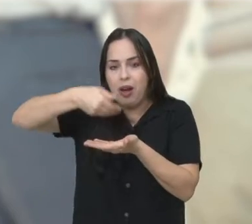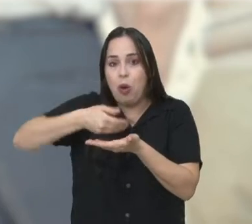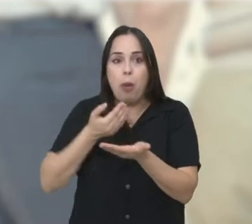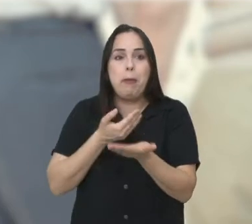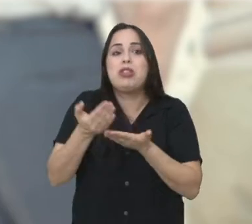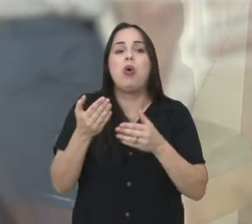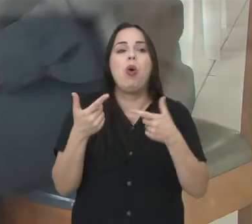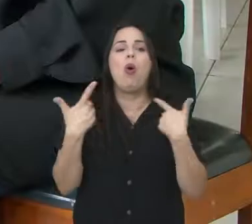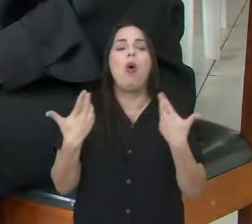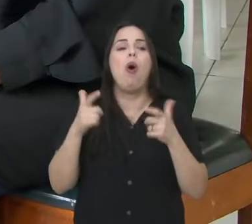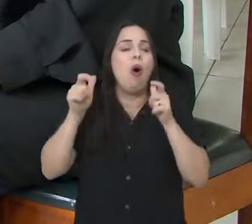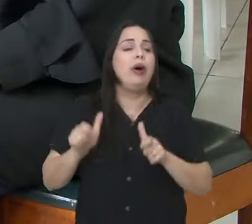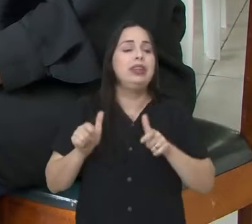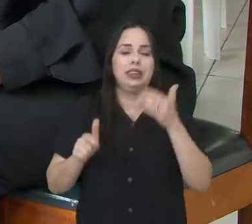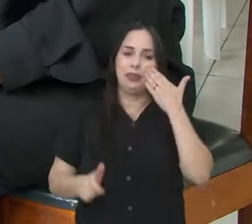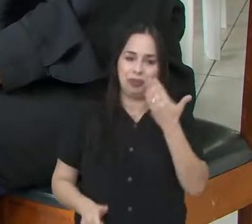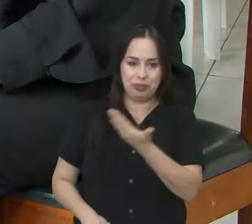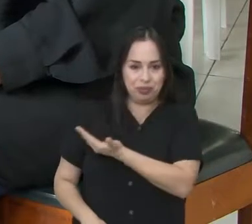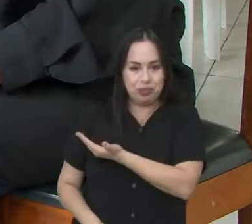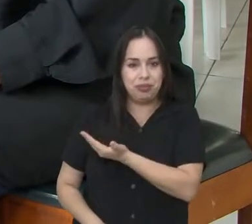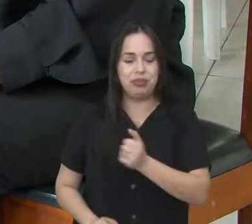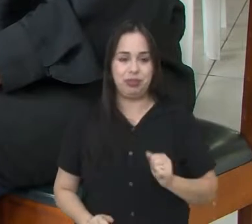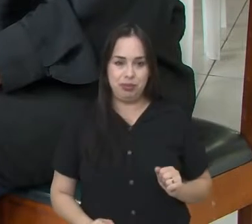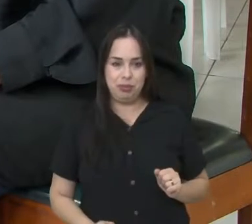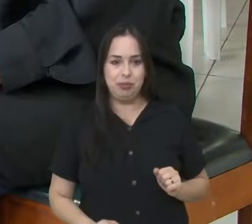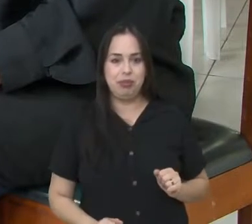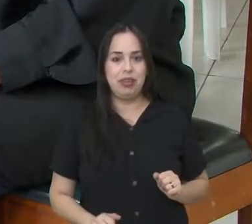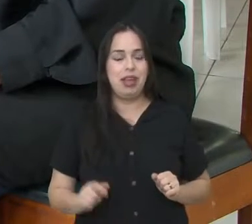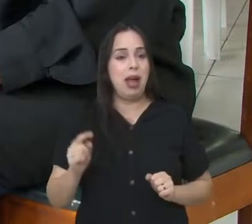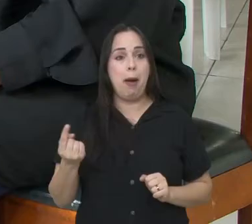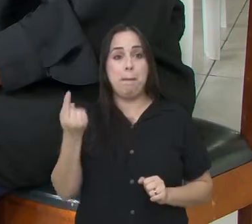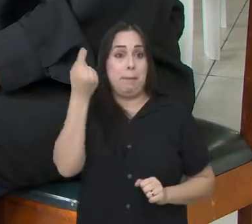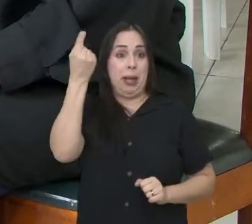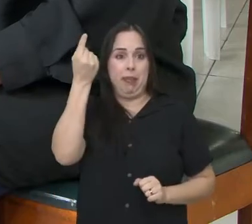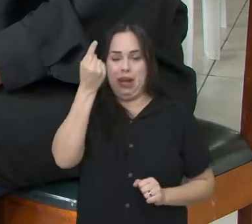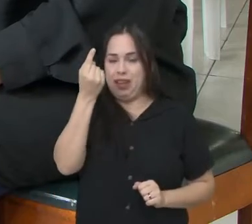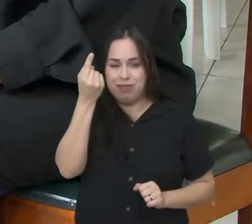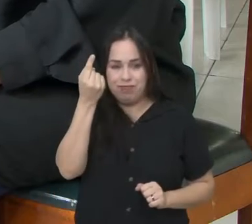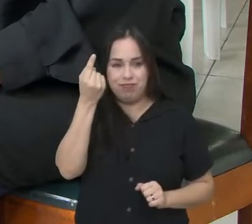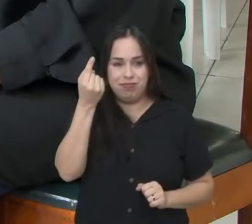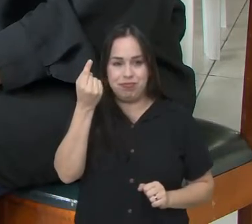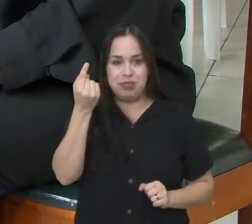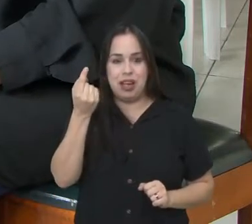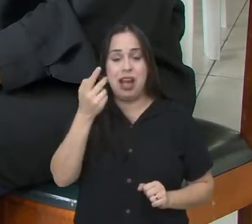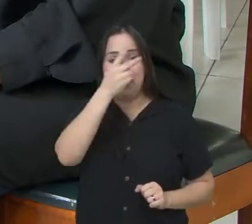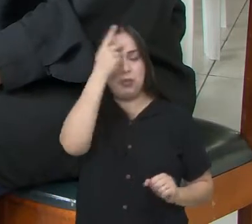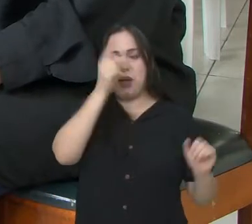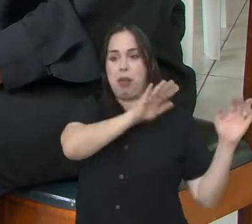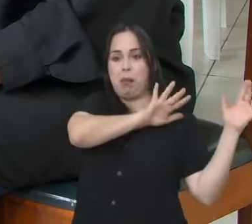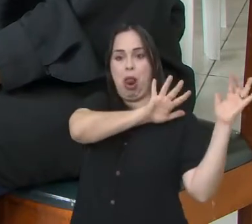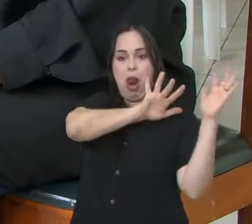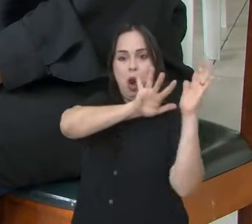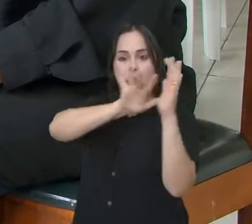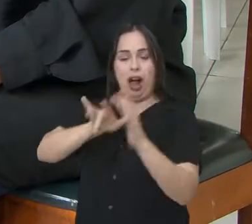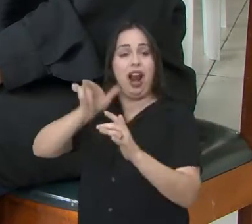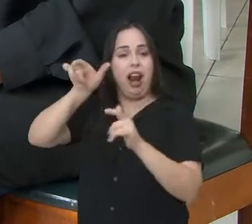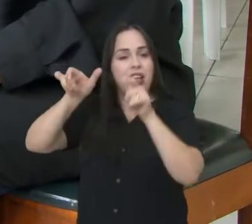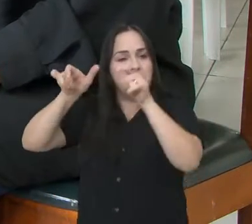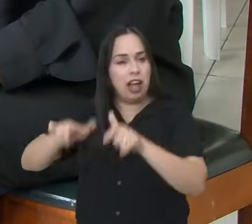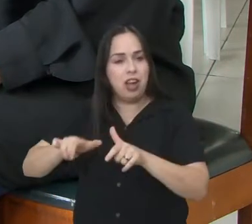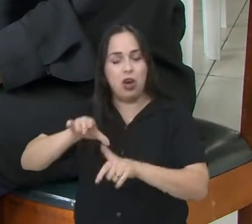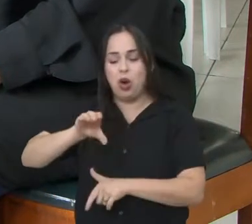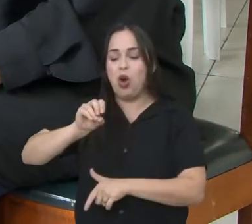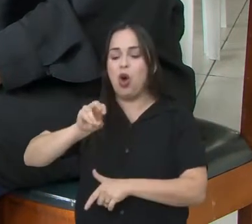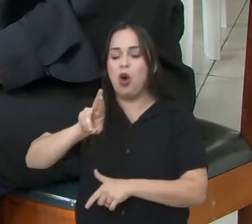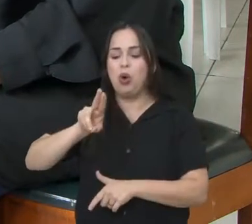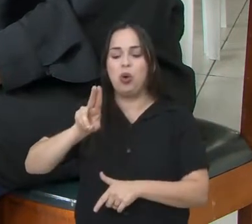Corujão. Então o Corujão era Primeiro. o olho da Praça São Dimas. Lá na Praça São Dimas onde tem um Corujão.